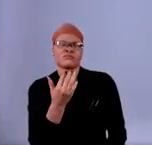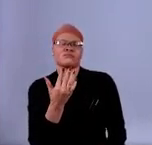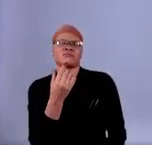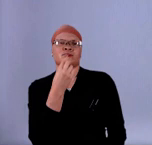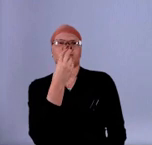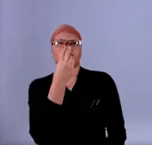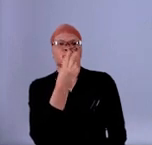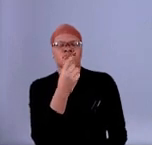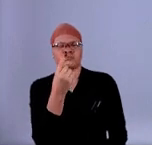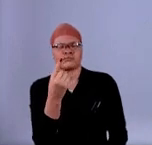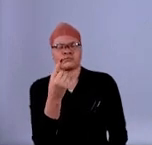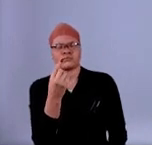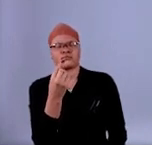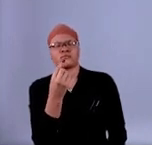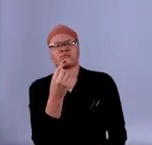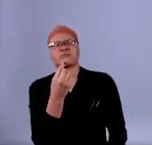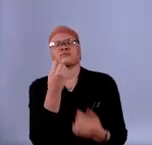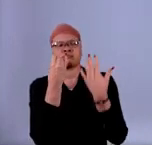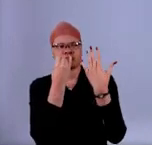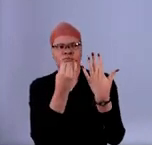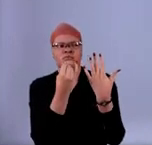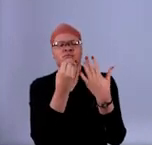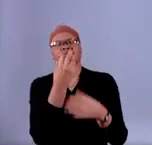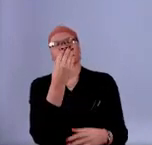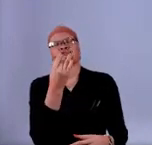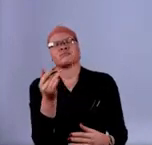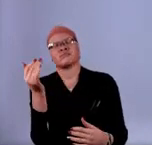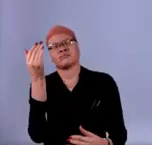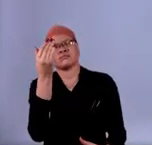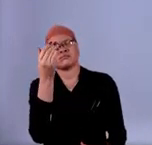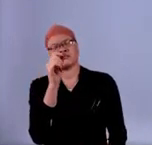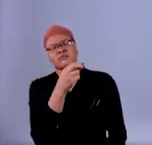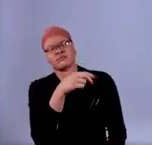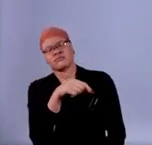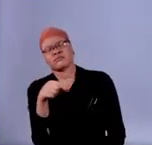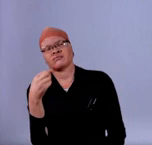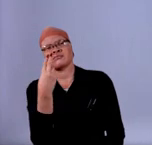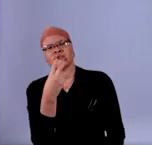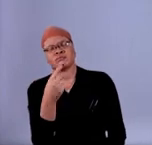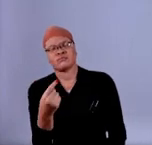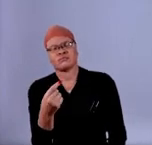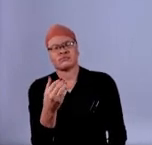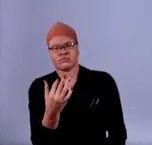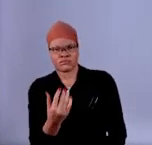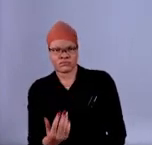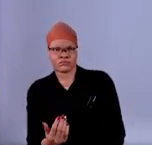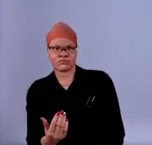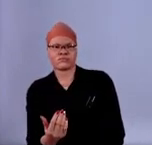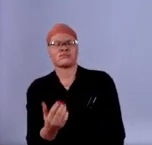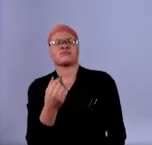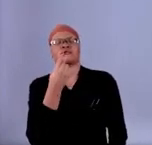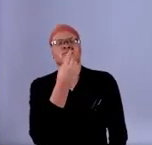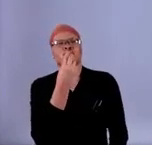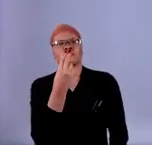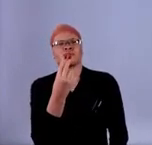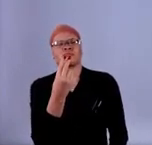seis é o denominador e o 21 eu aliás os seis é numerador e o 21dm E ai que temos 12 sobre